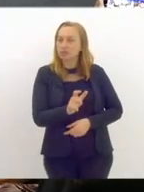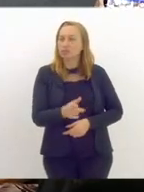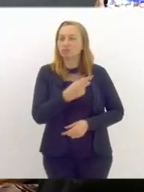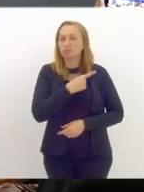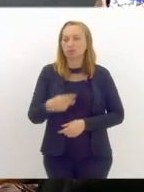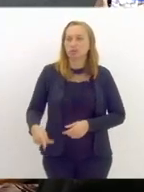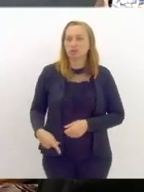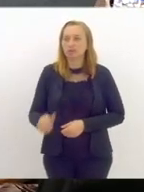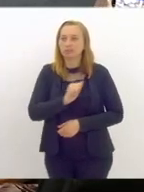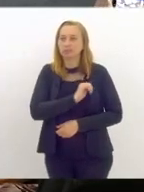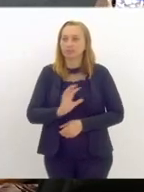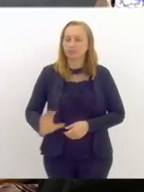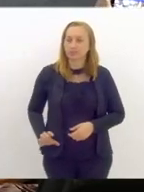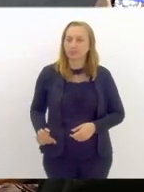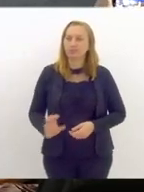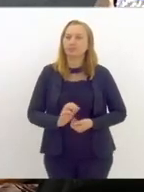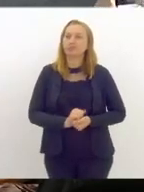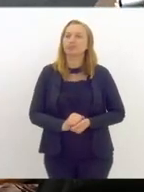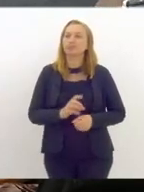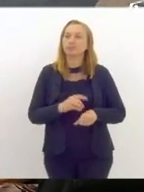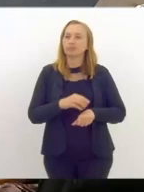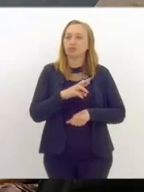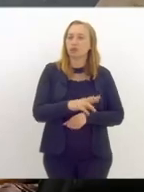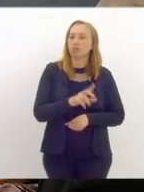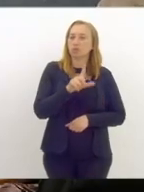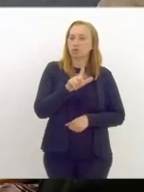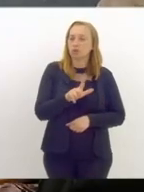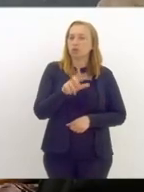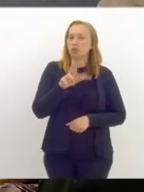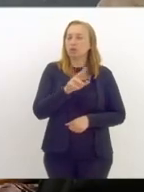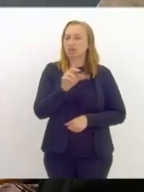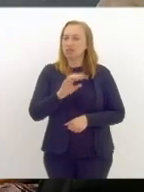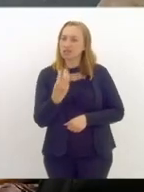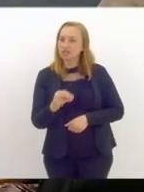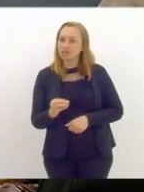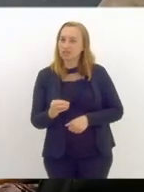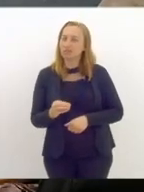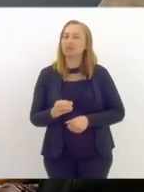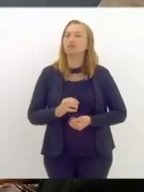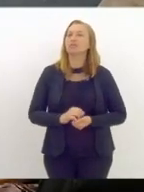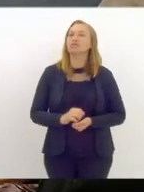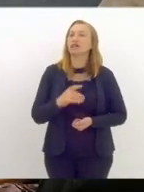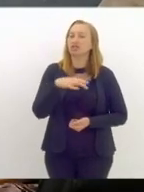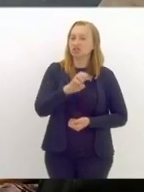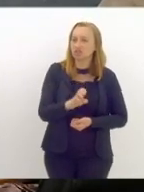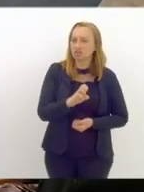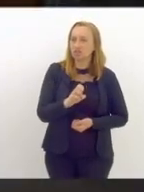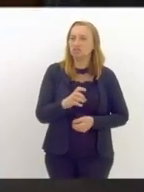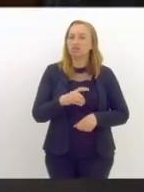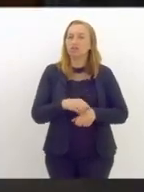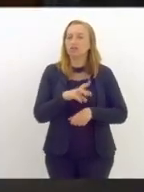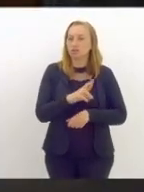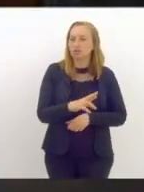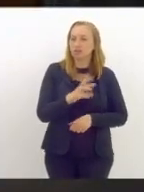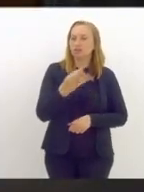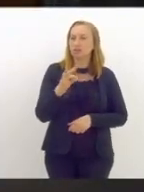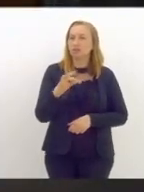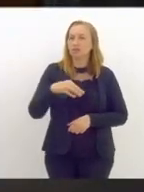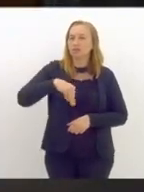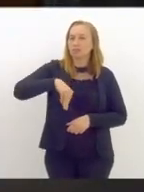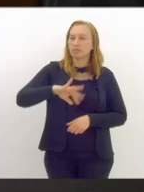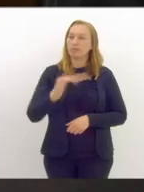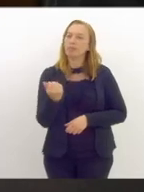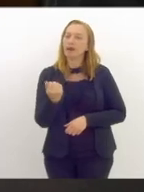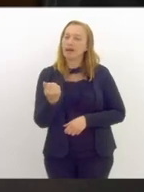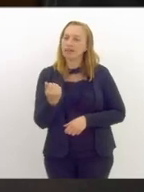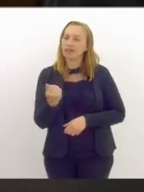André Siciliano, doutor Luizinho, doutor Kiep, claro, nosso homenageado, doutora Marta, deputada Marta Rocha, uma grande